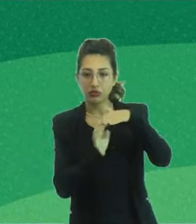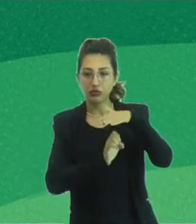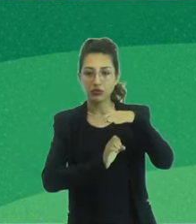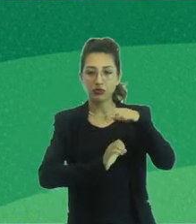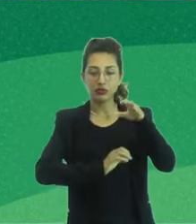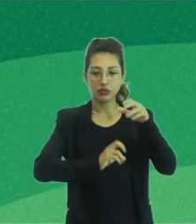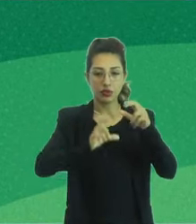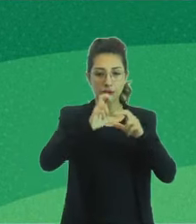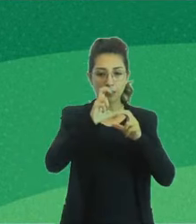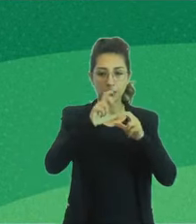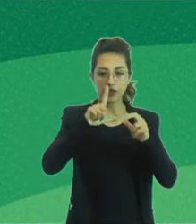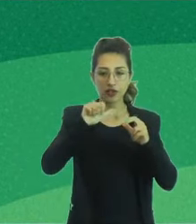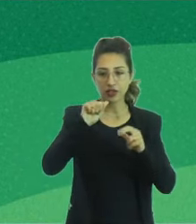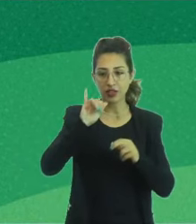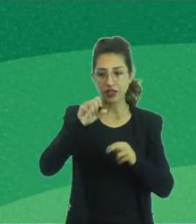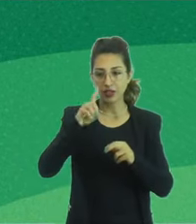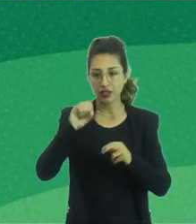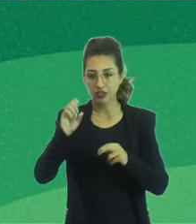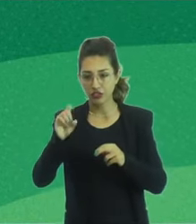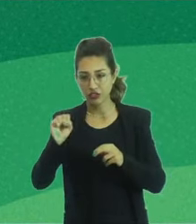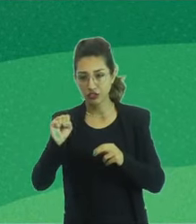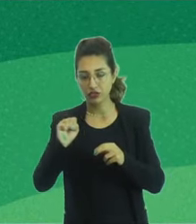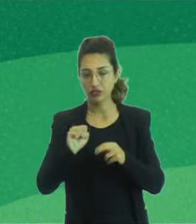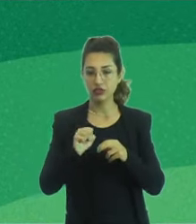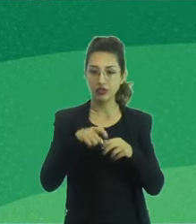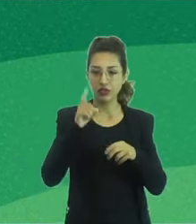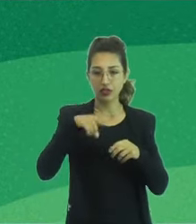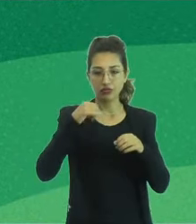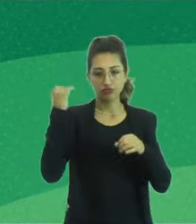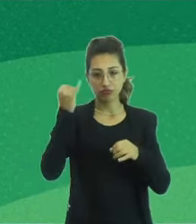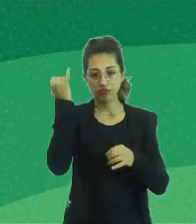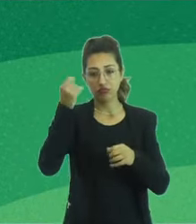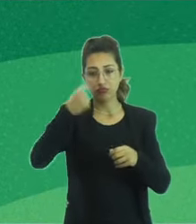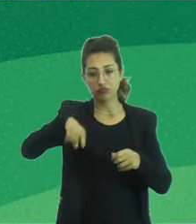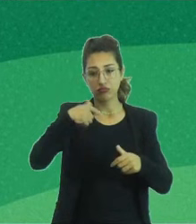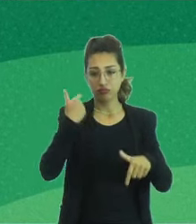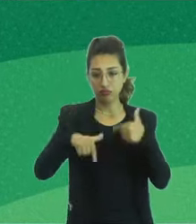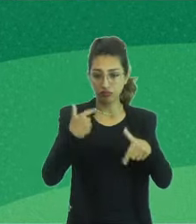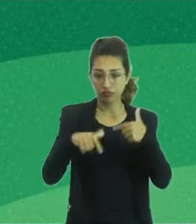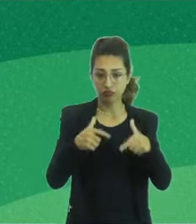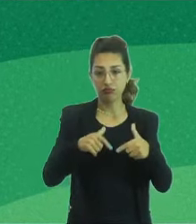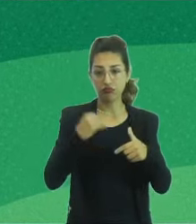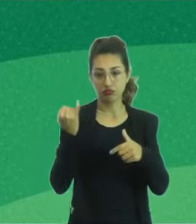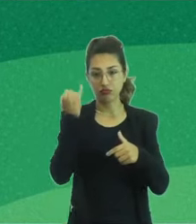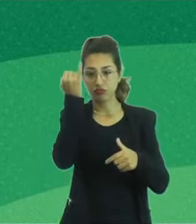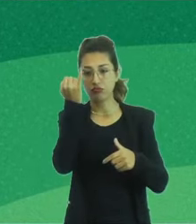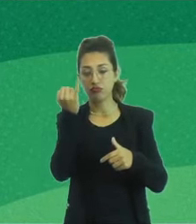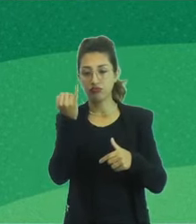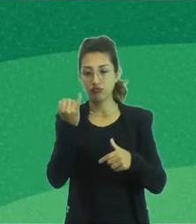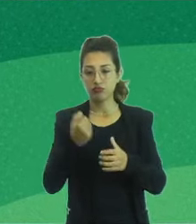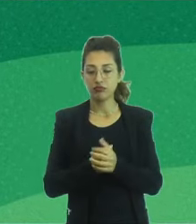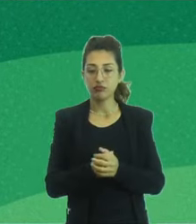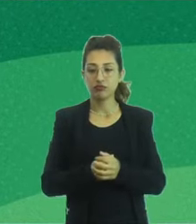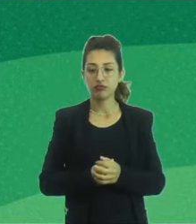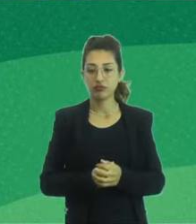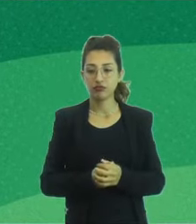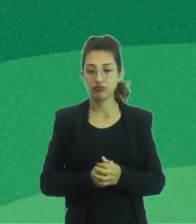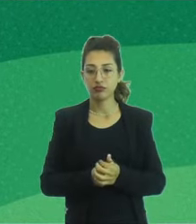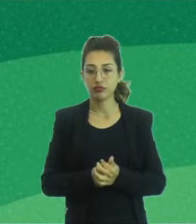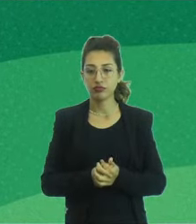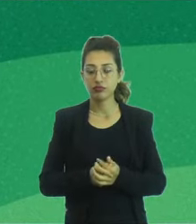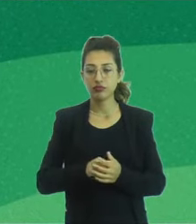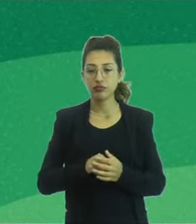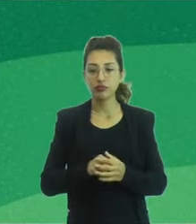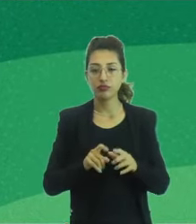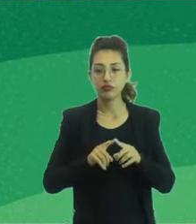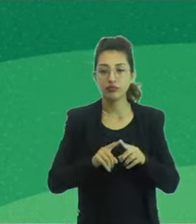o pipeline eu entendo que isso é importante porque a gente tem que trabalhar a gente tem que ganhar dinheiro tem que fazer a vida mas eu acho que a gente tem que